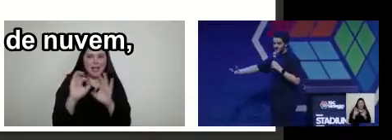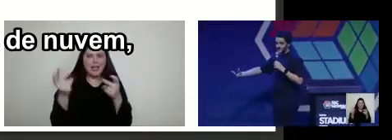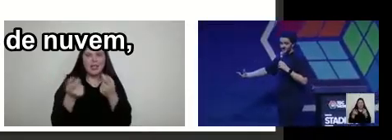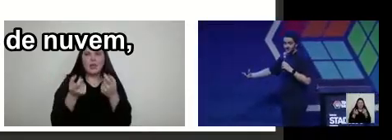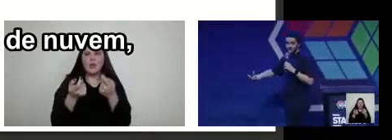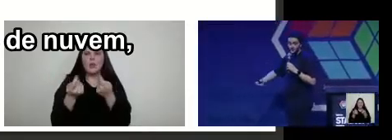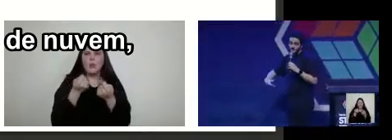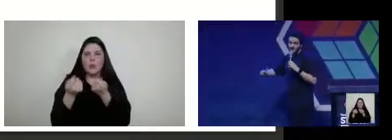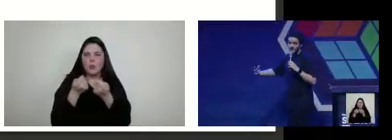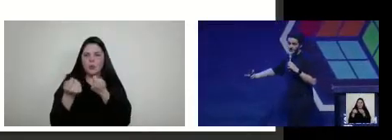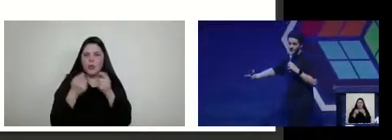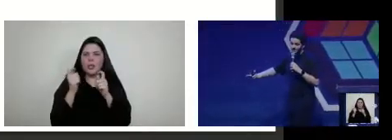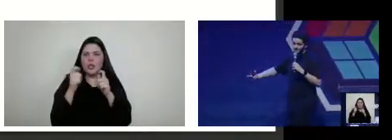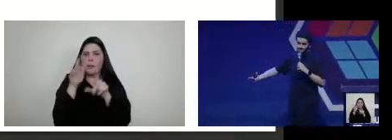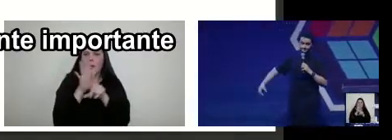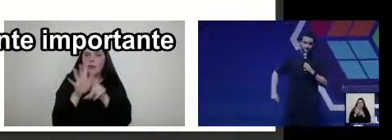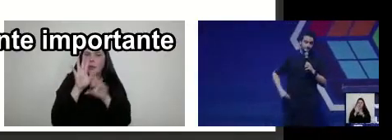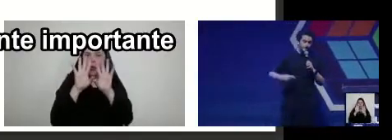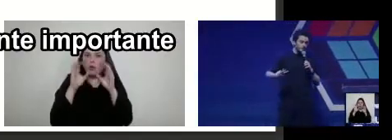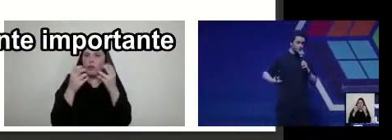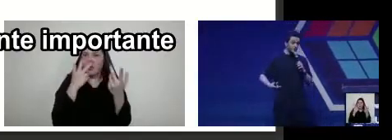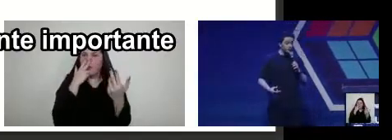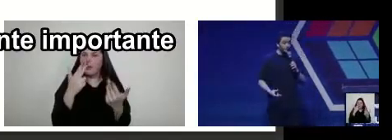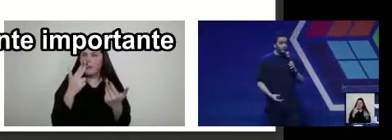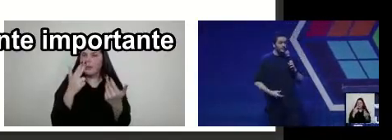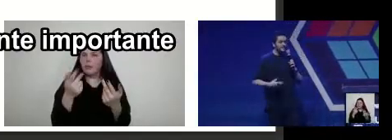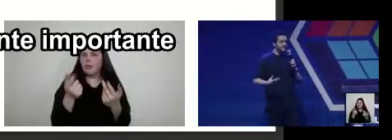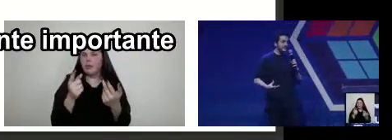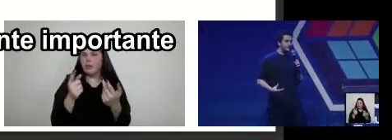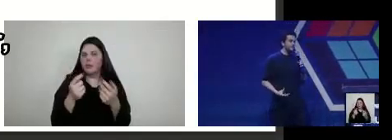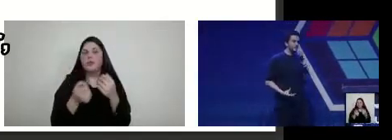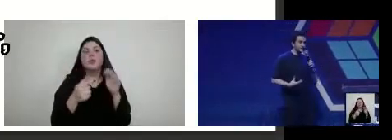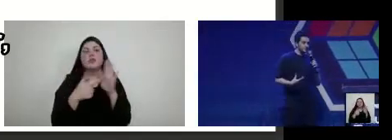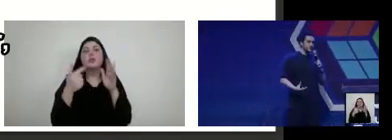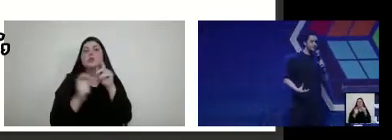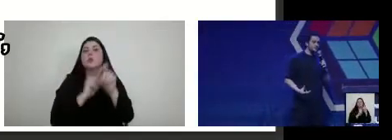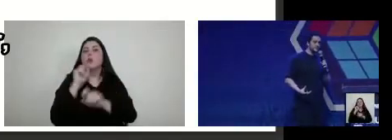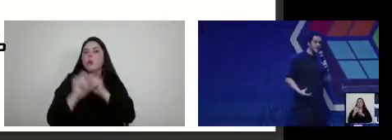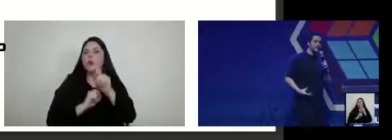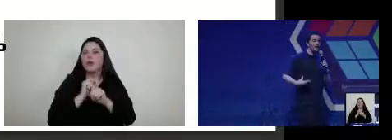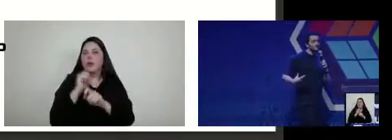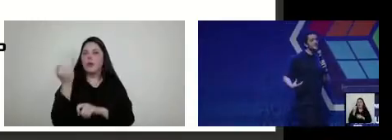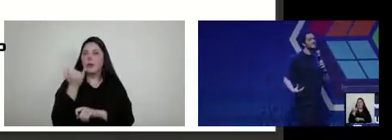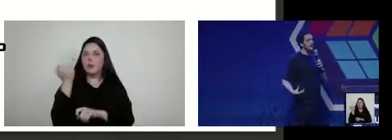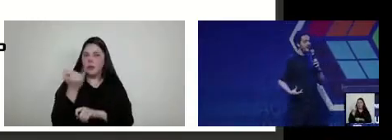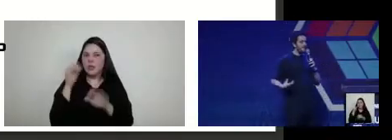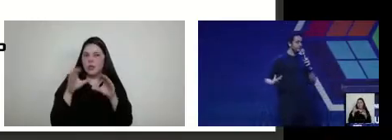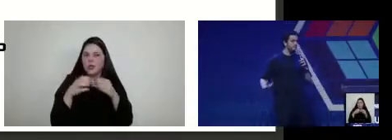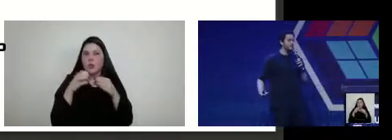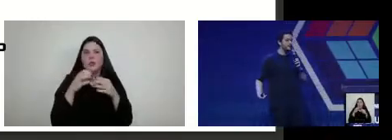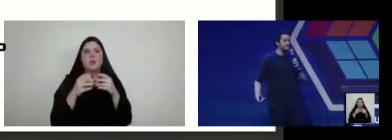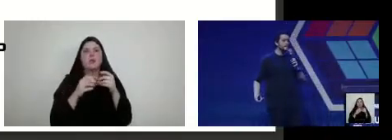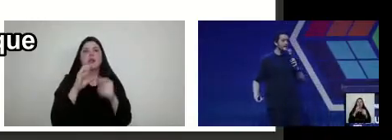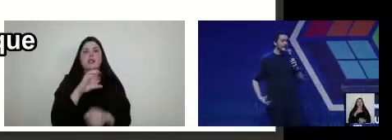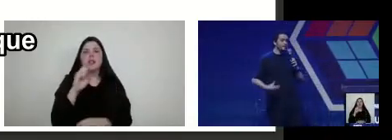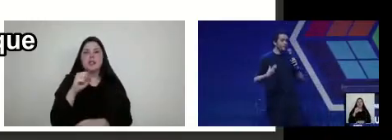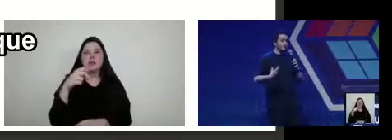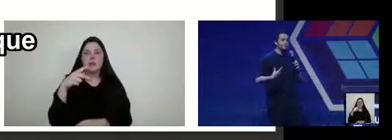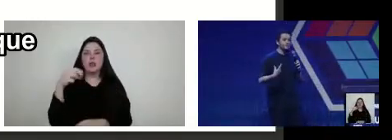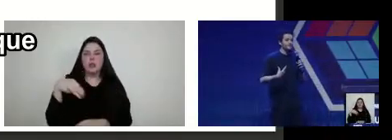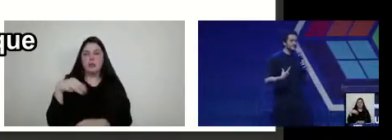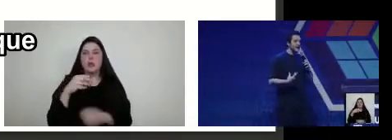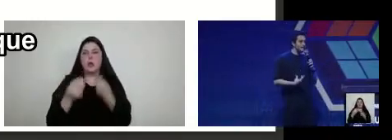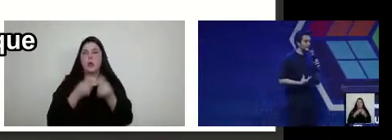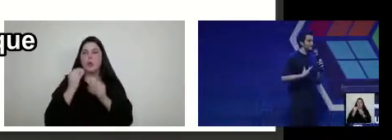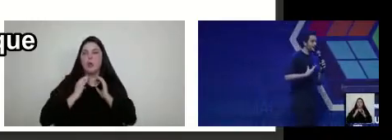mediante as minhas plataformas em nuvem, seja igual. O segundo ponto, que é extremamente importante para os times de cyber, é o CSPM, é a postura. Então,